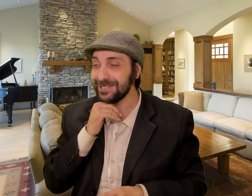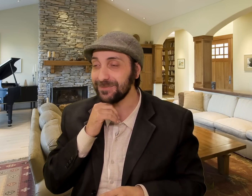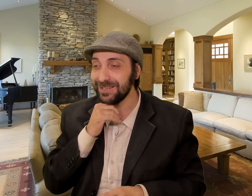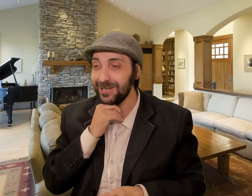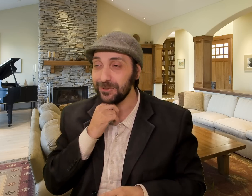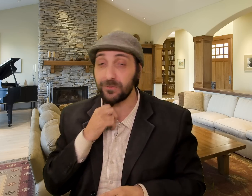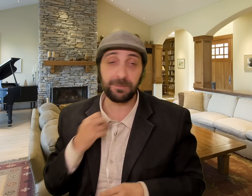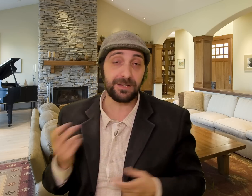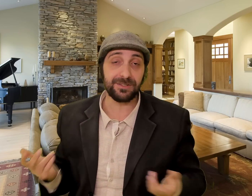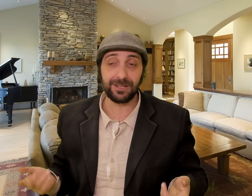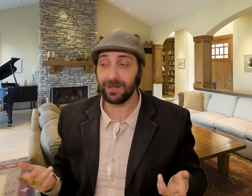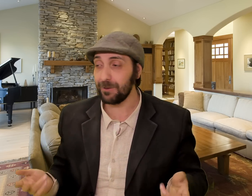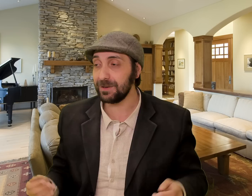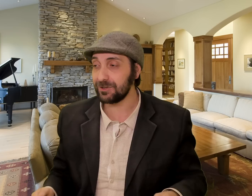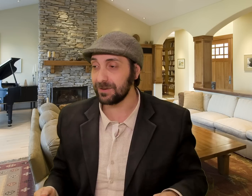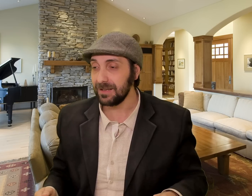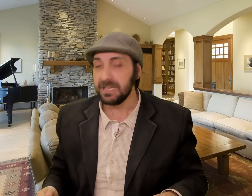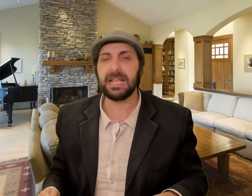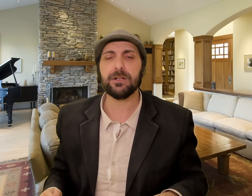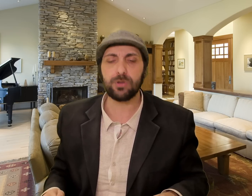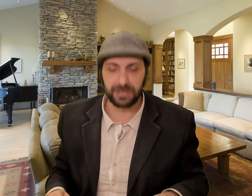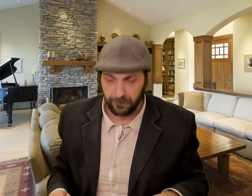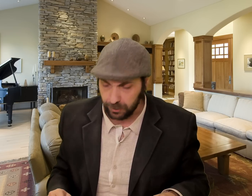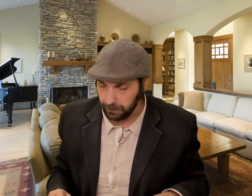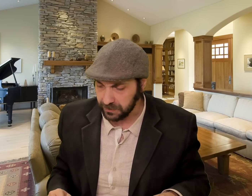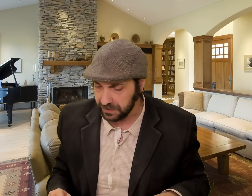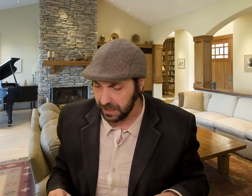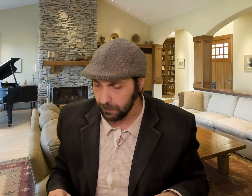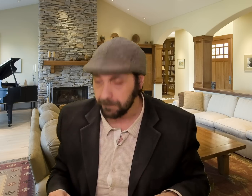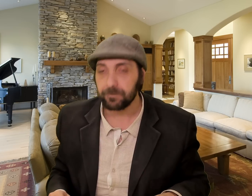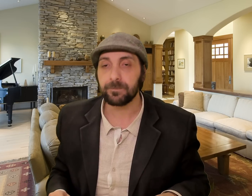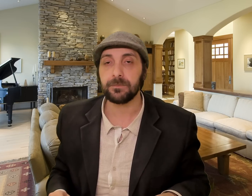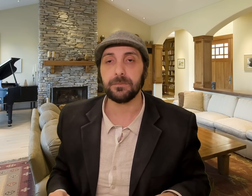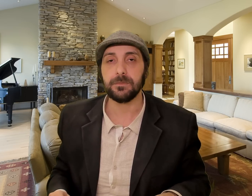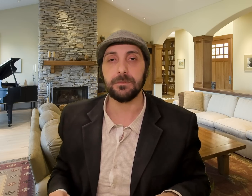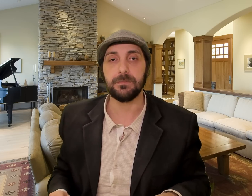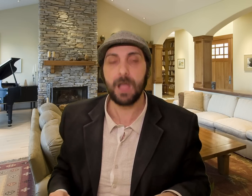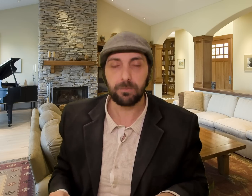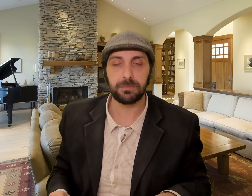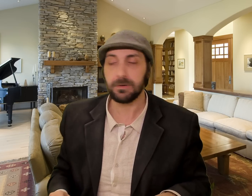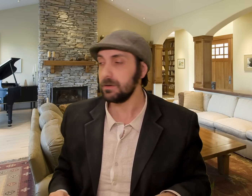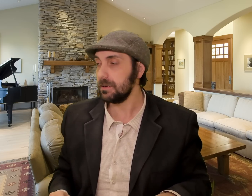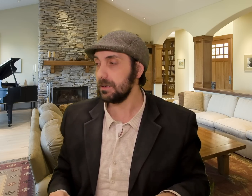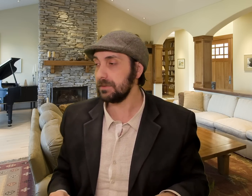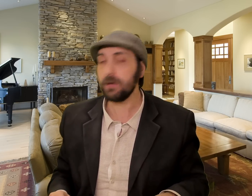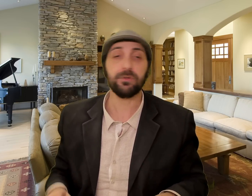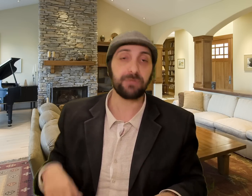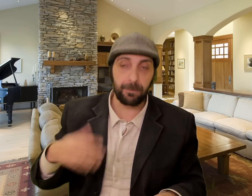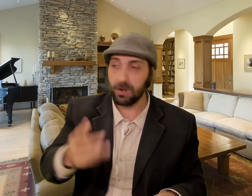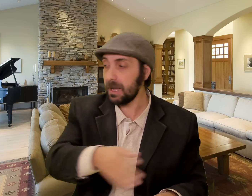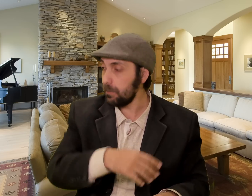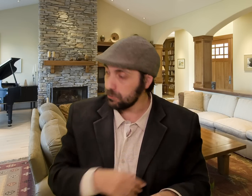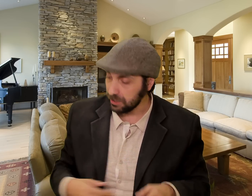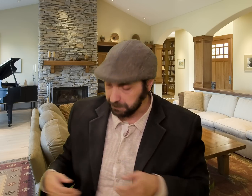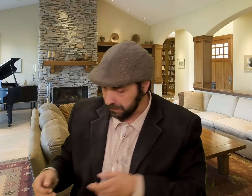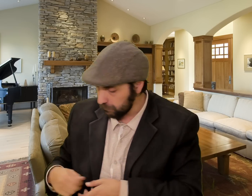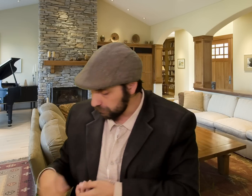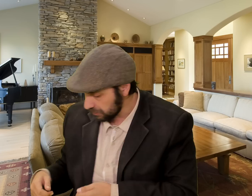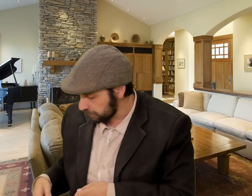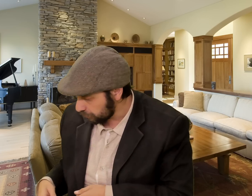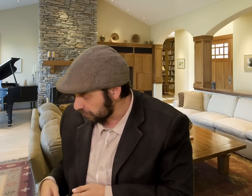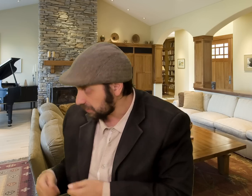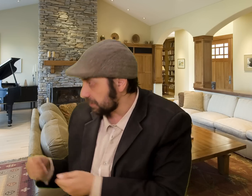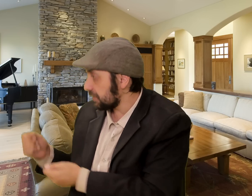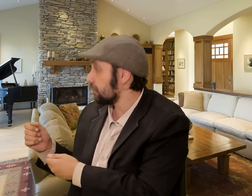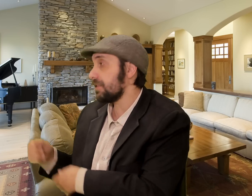você vai falar sobre Planalto eu fico imaginando realmente E aí o senhor interferindo na Polícia Federal não não então tá bom acabou já as